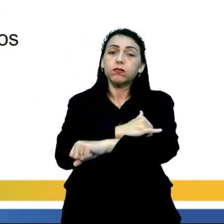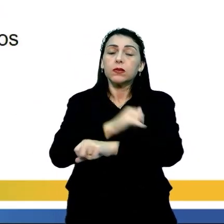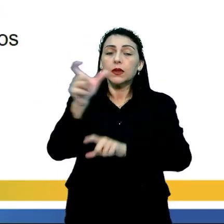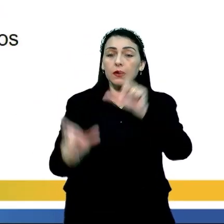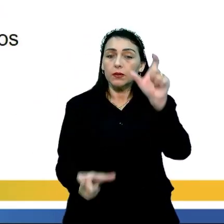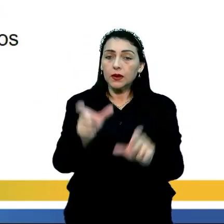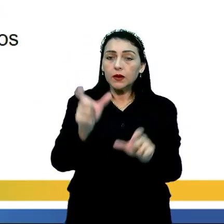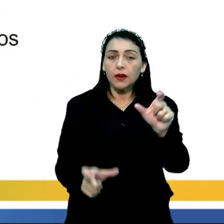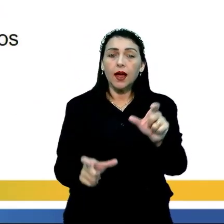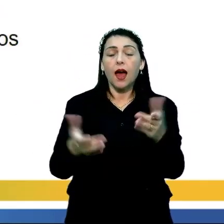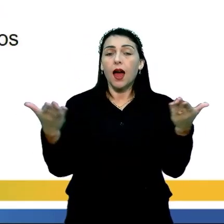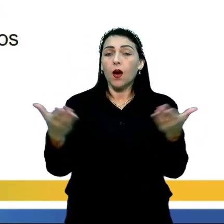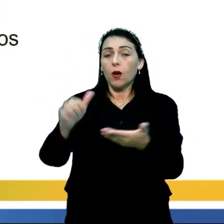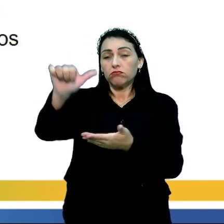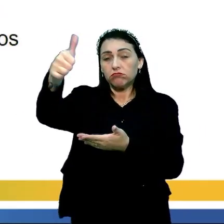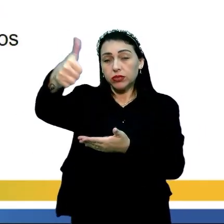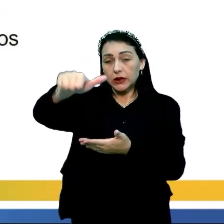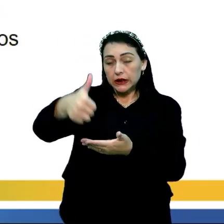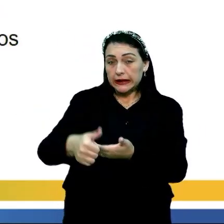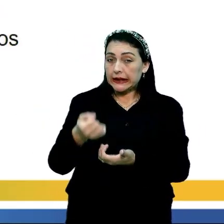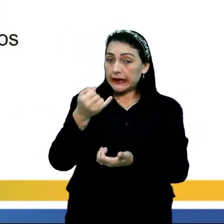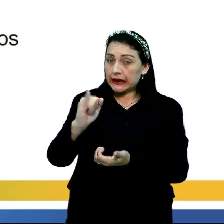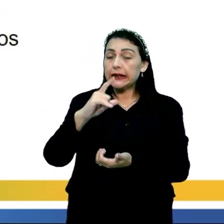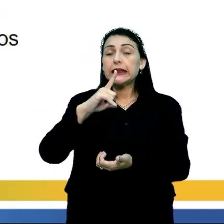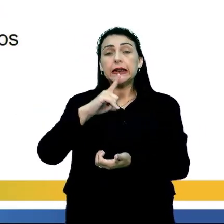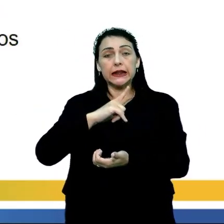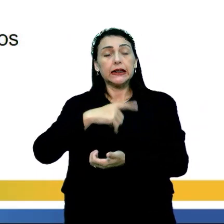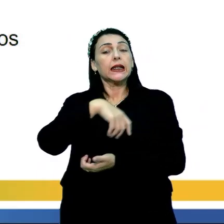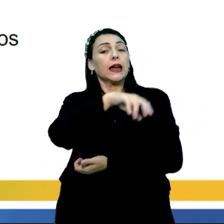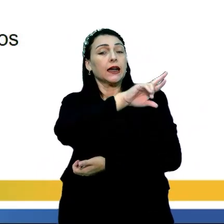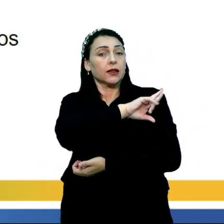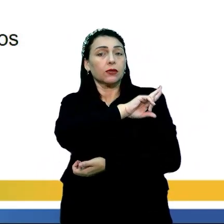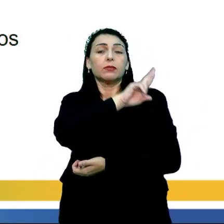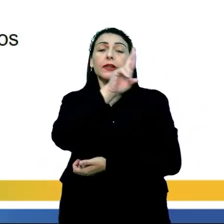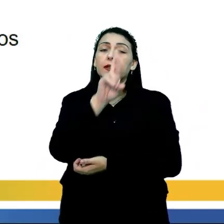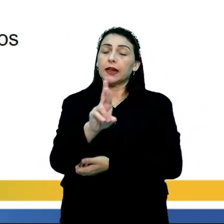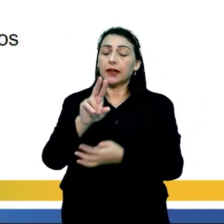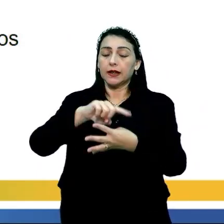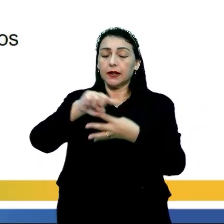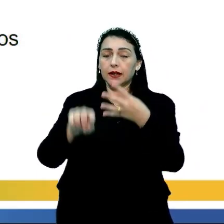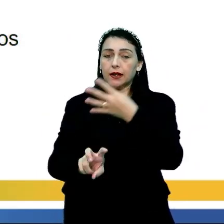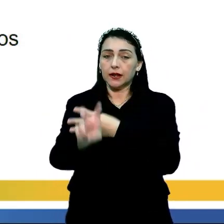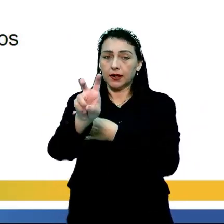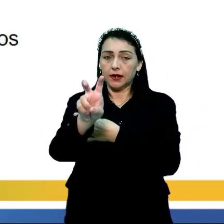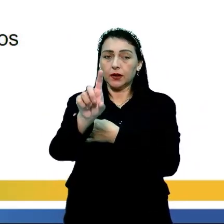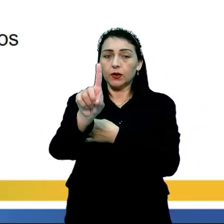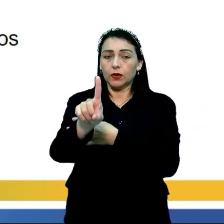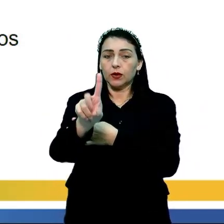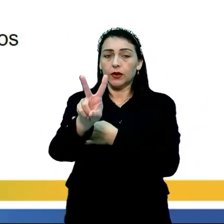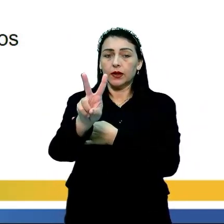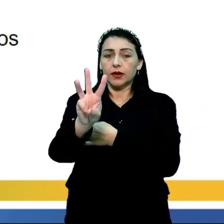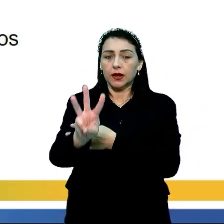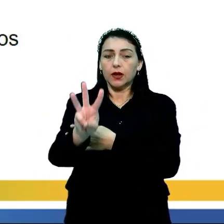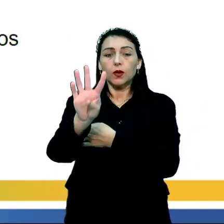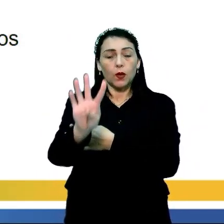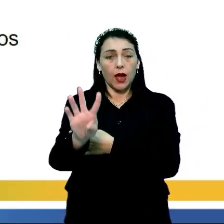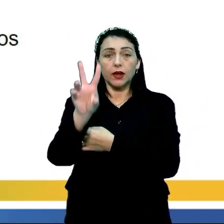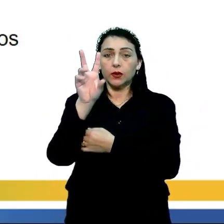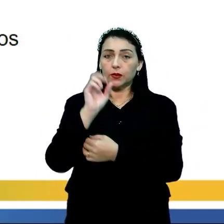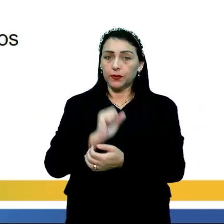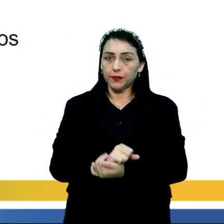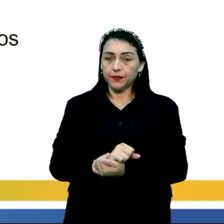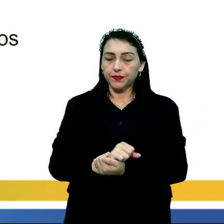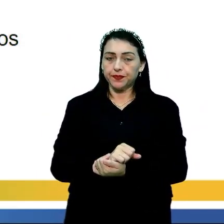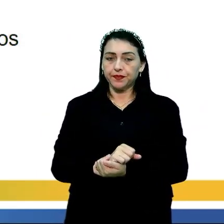E aí nós iremos analisar se contemplamos aí as competências 1, 2, 3 e